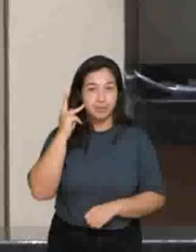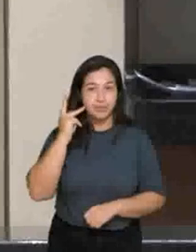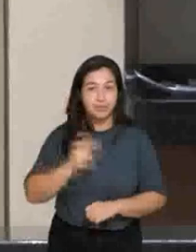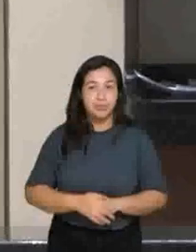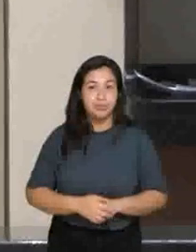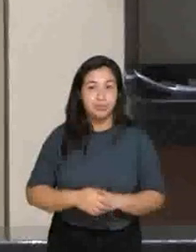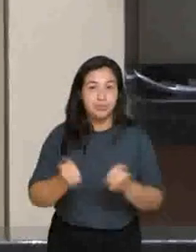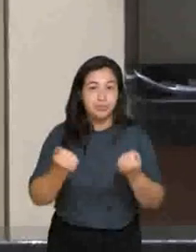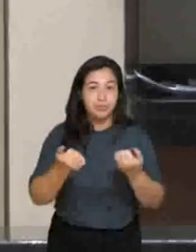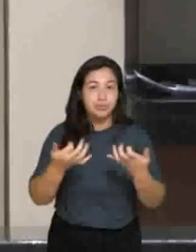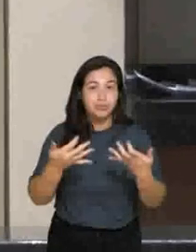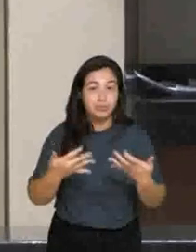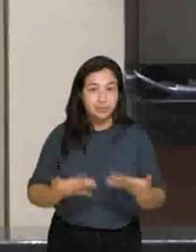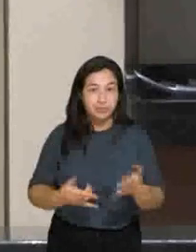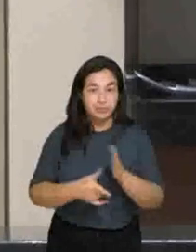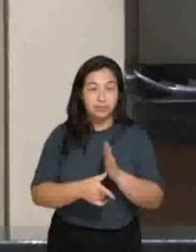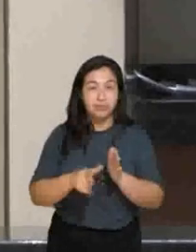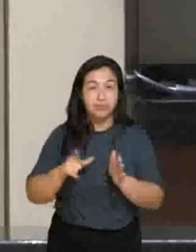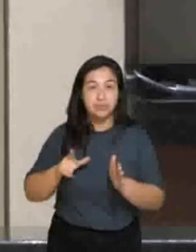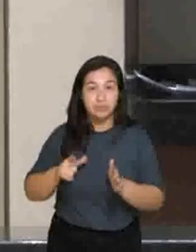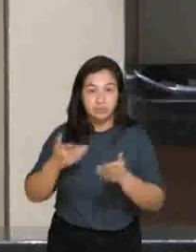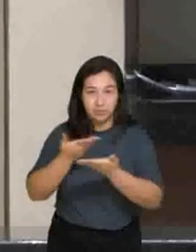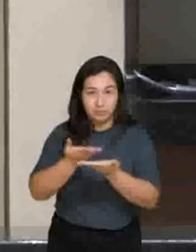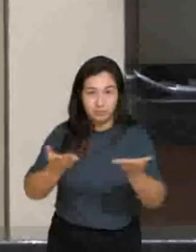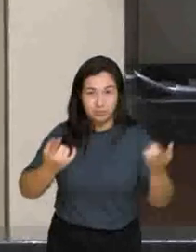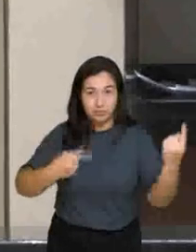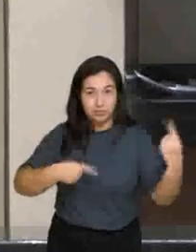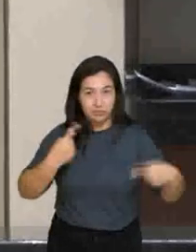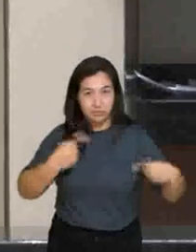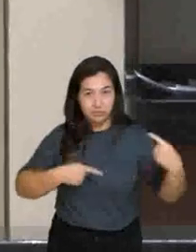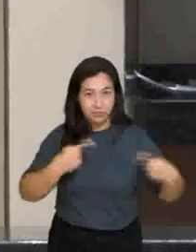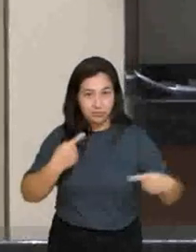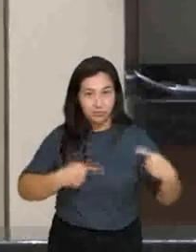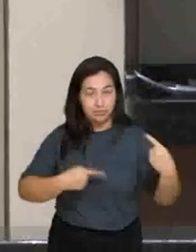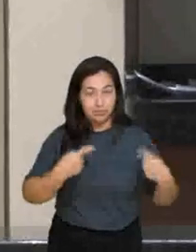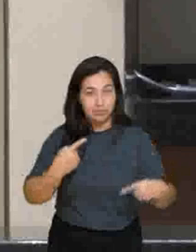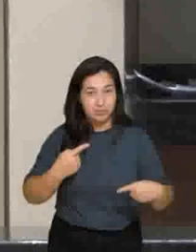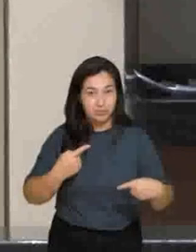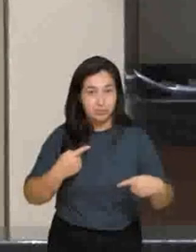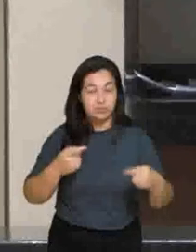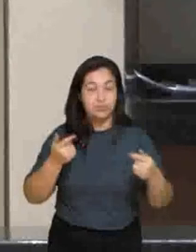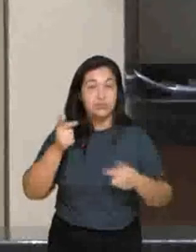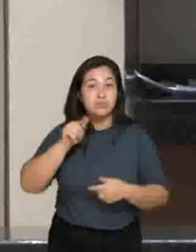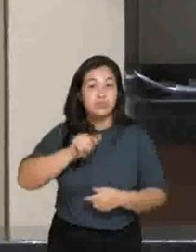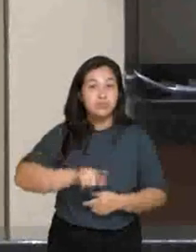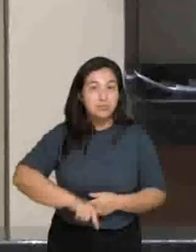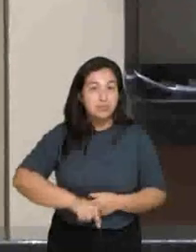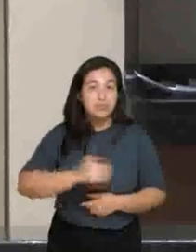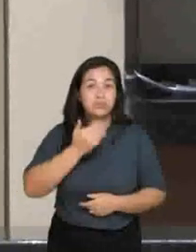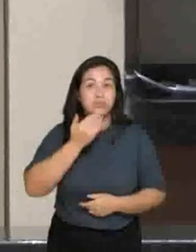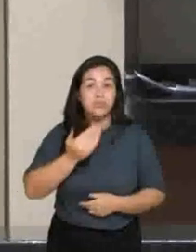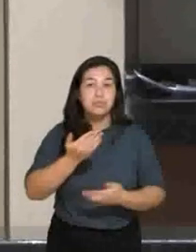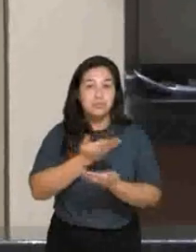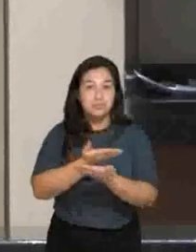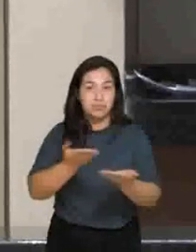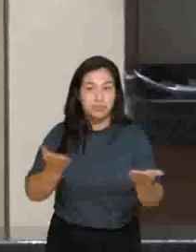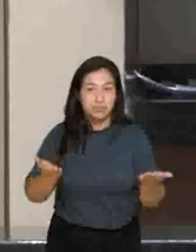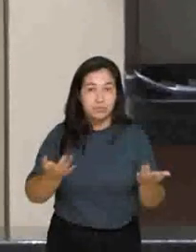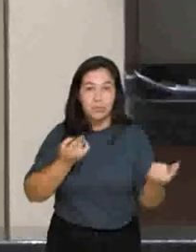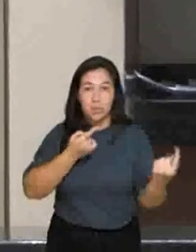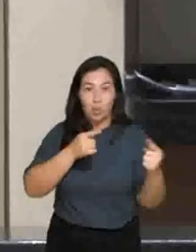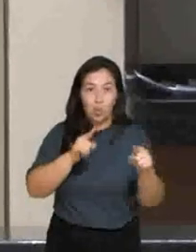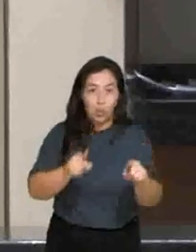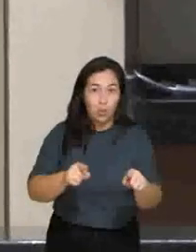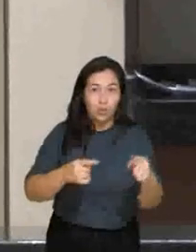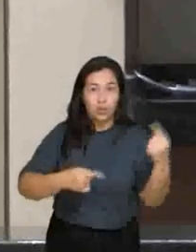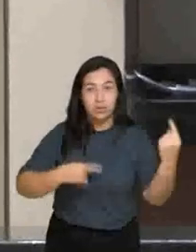Explico, antes de submeter a discussão, e ao mesmo tempo que explico, peço para que, se tiverem alguma objeção da